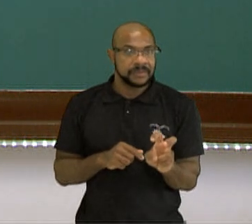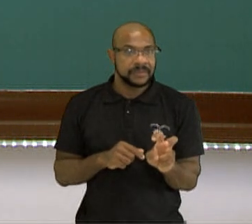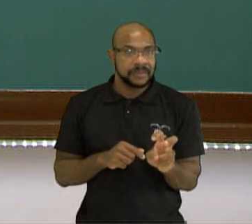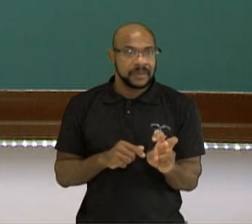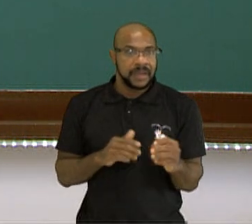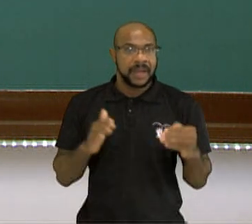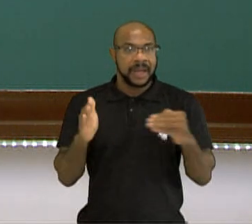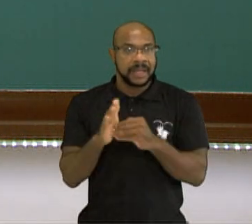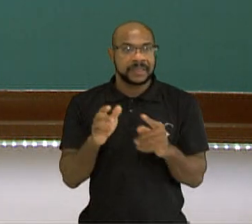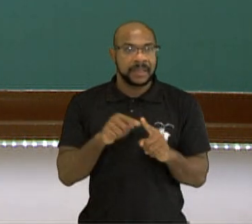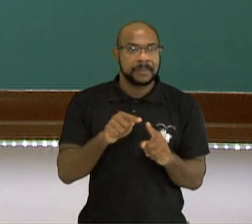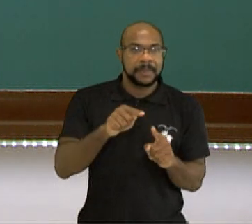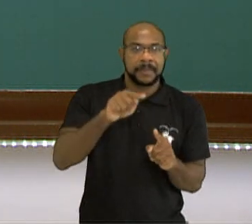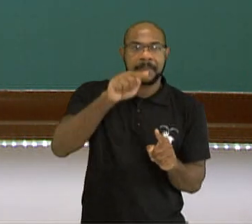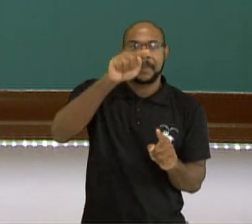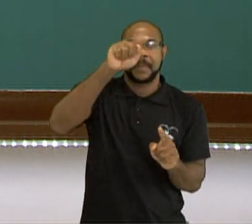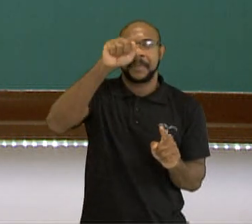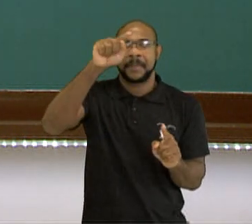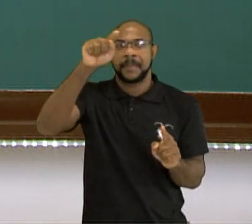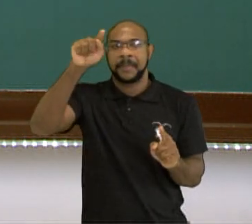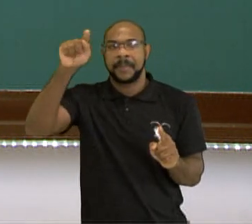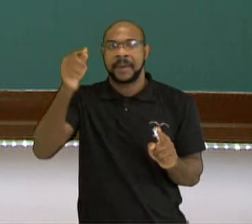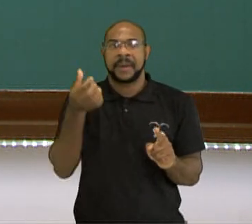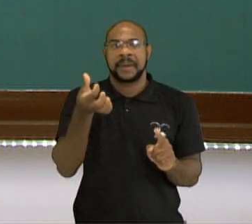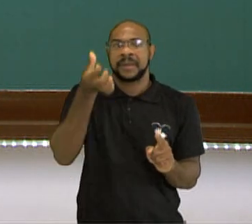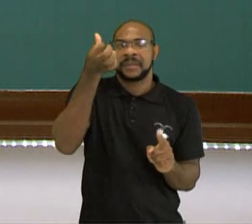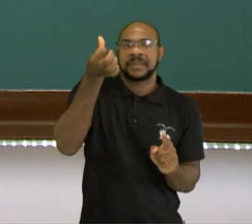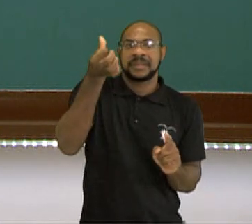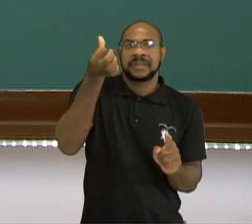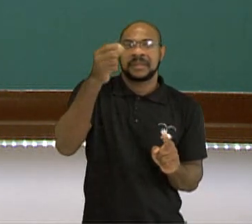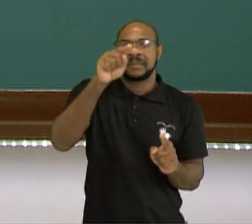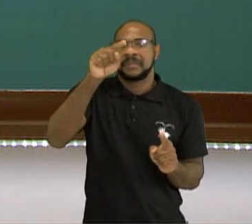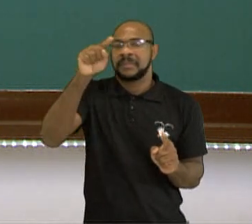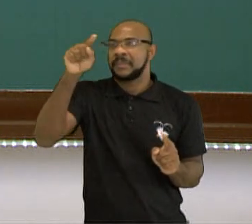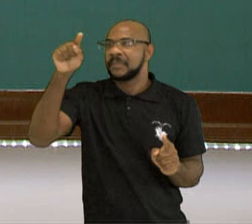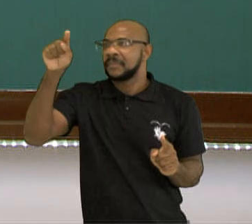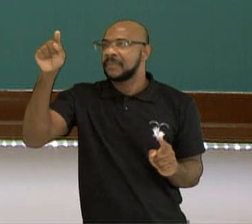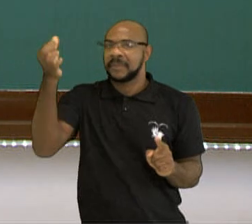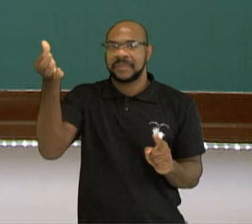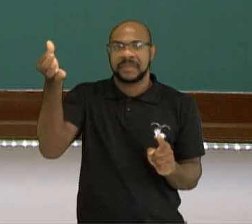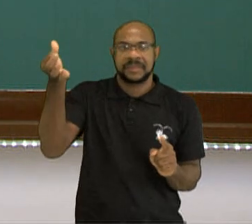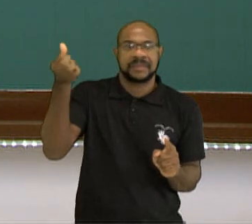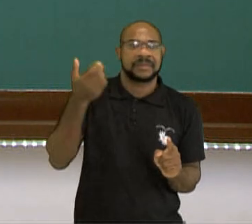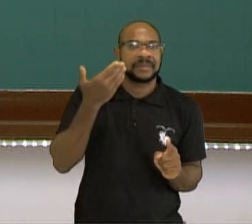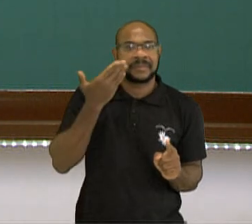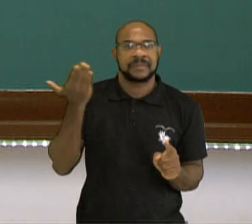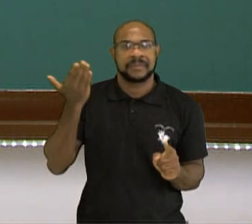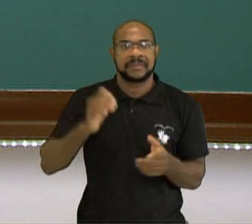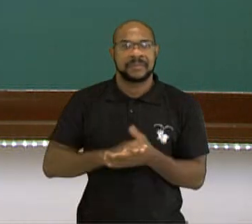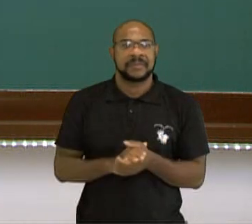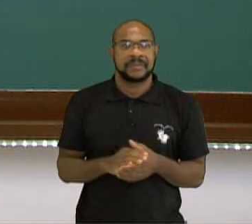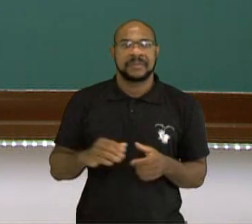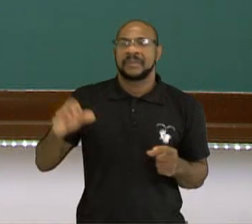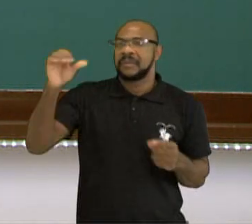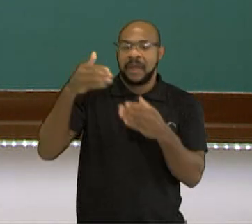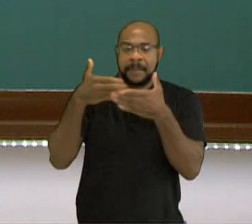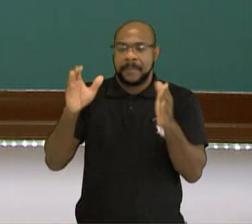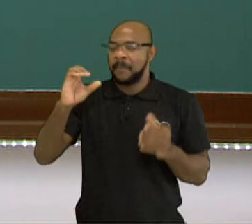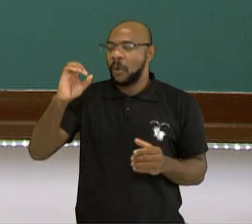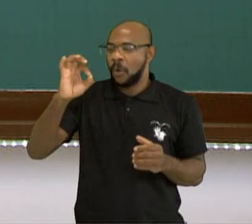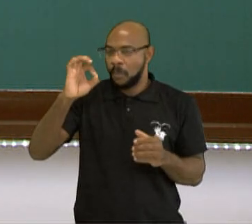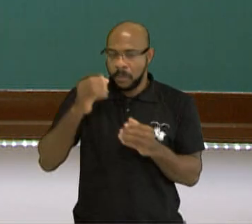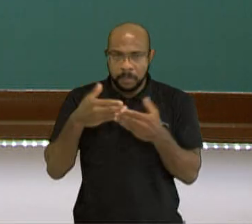até o 6. Lembrando que o 6, aqui nessa extremidade, é a bolinha aberta,